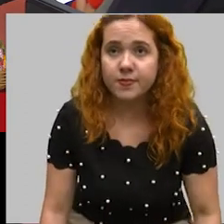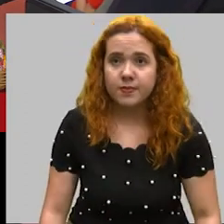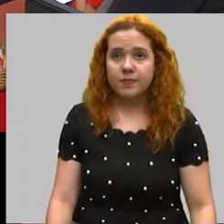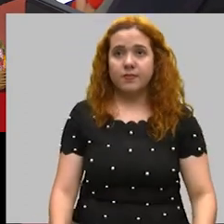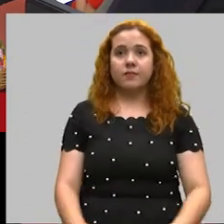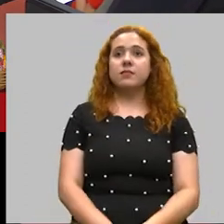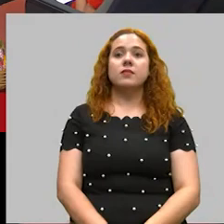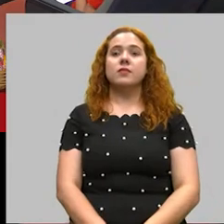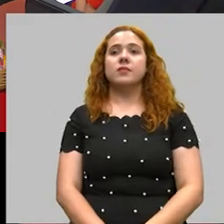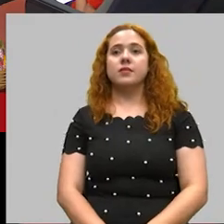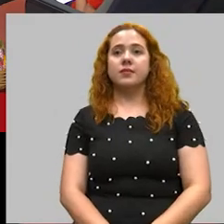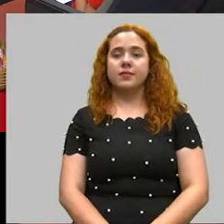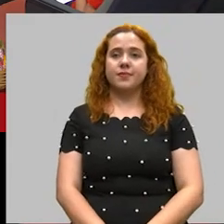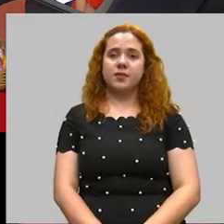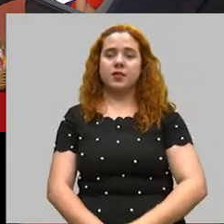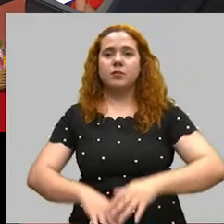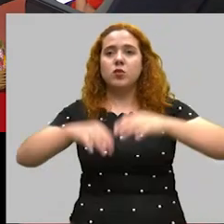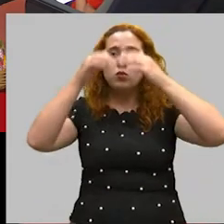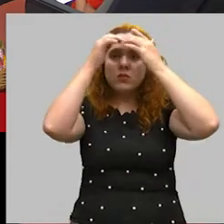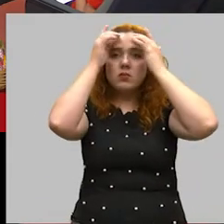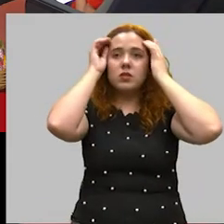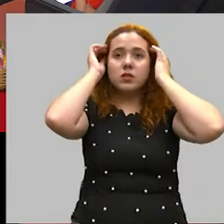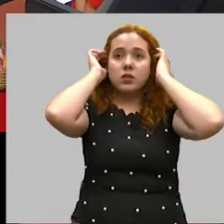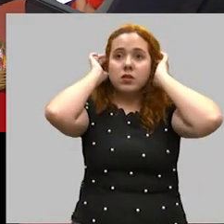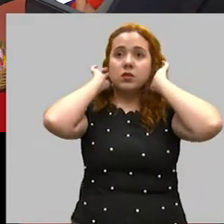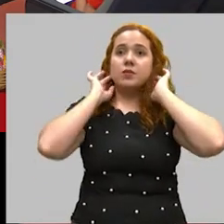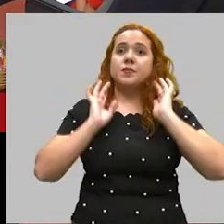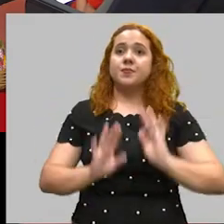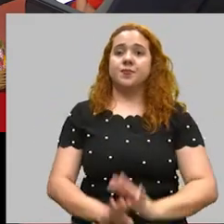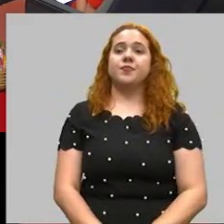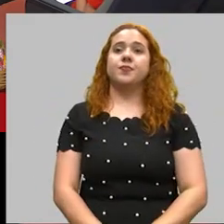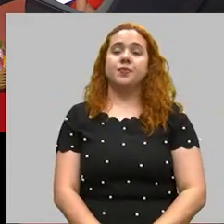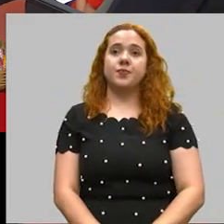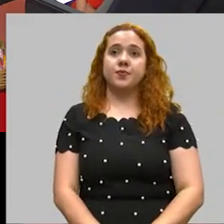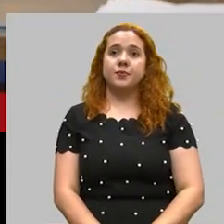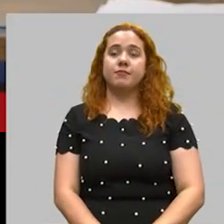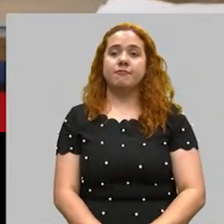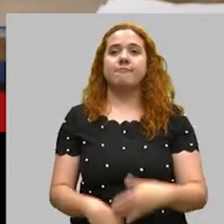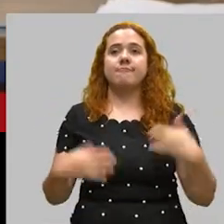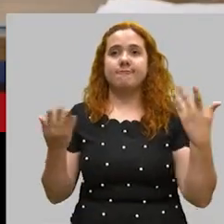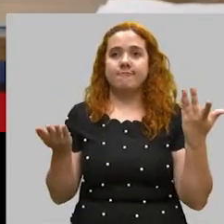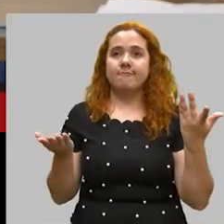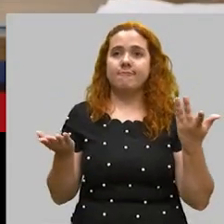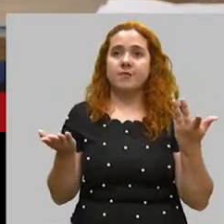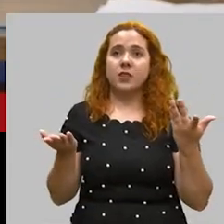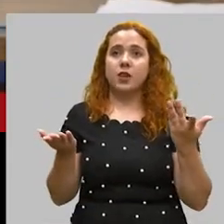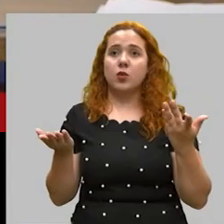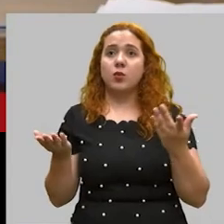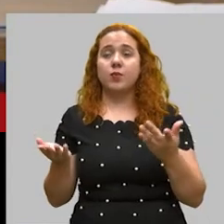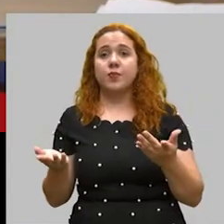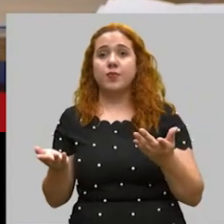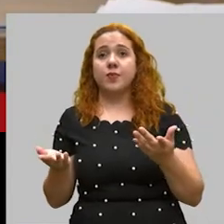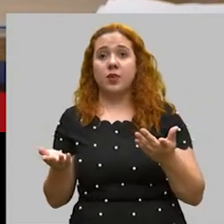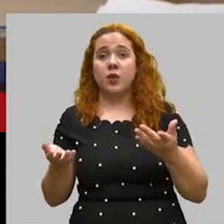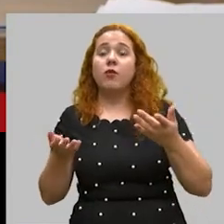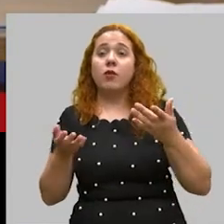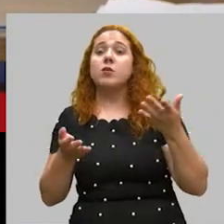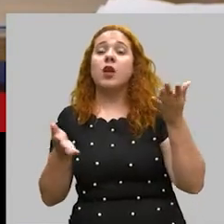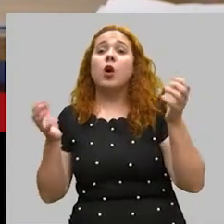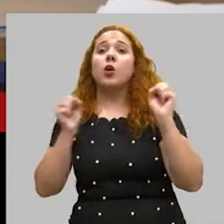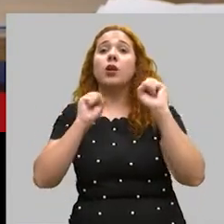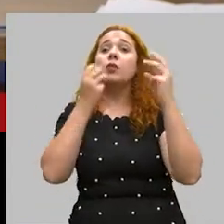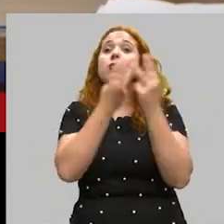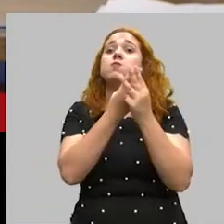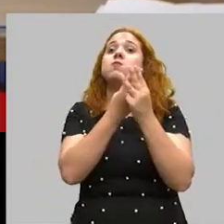isso isso então tá gente eh Então como já me apresentado Tatiana da